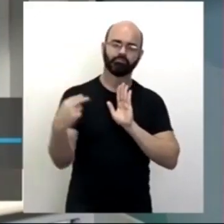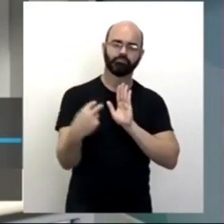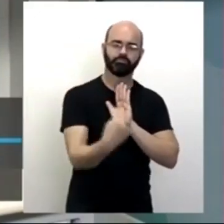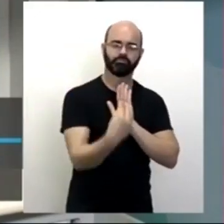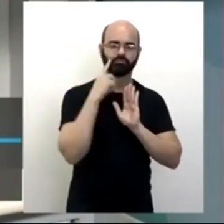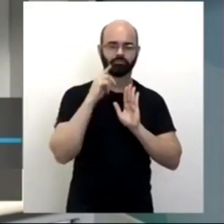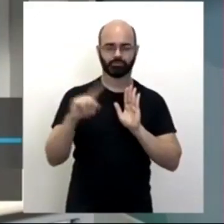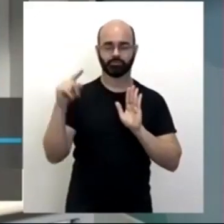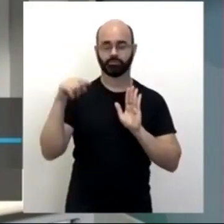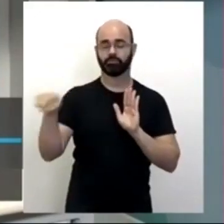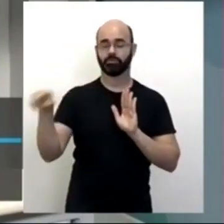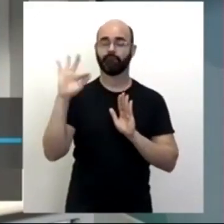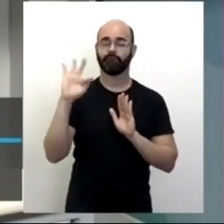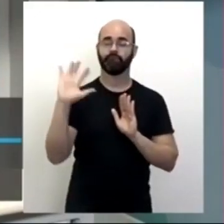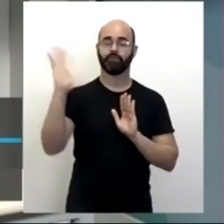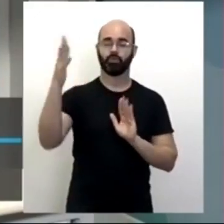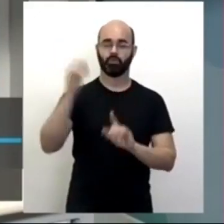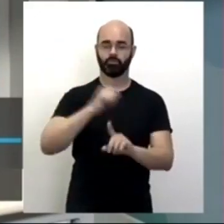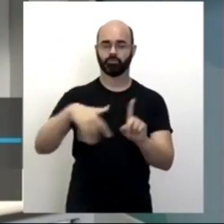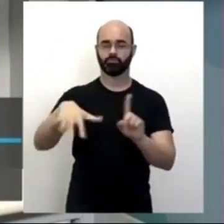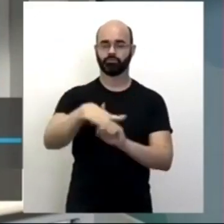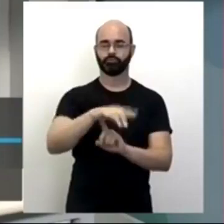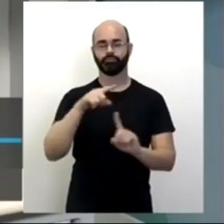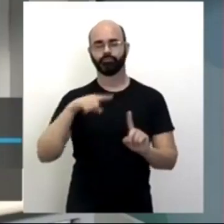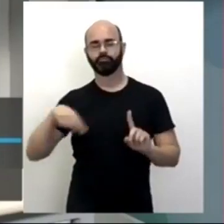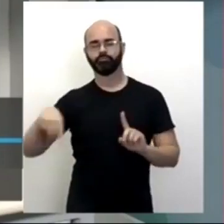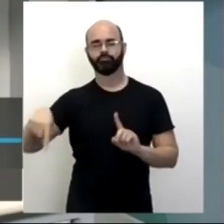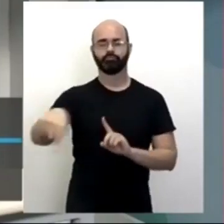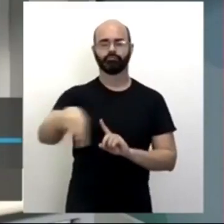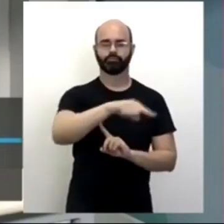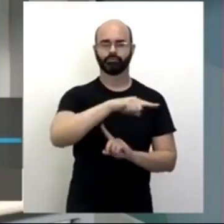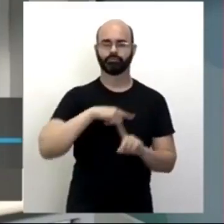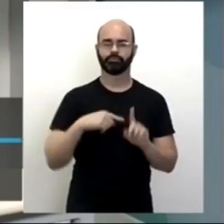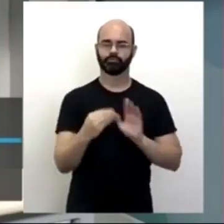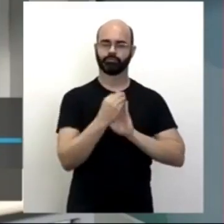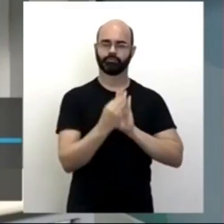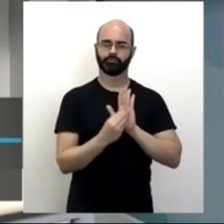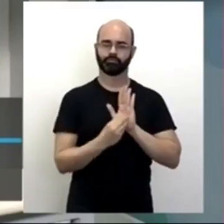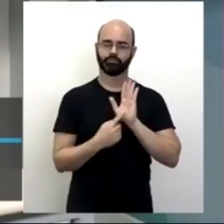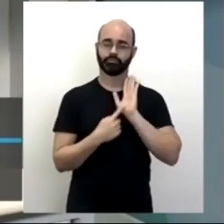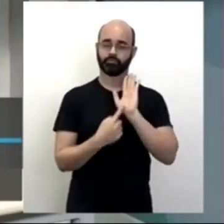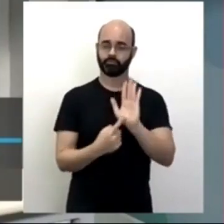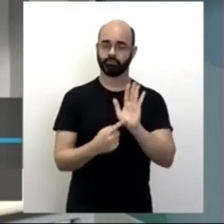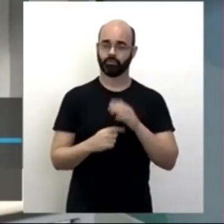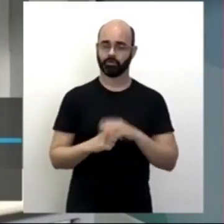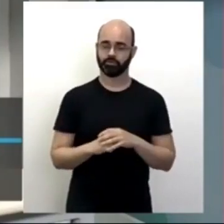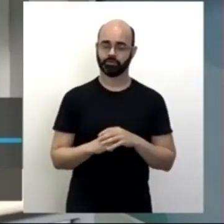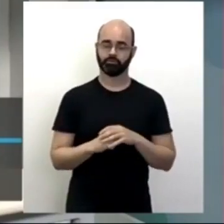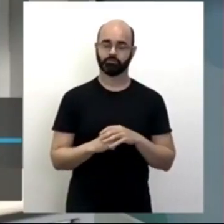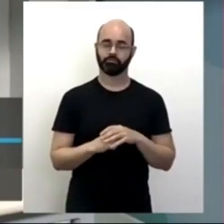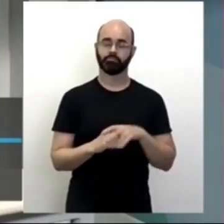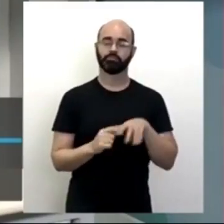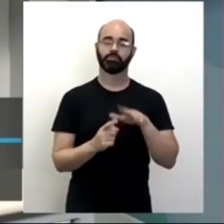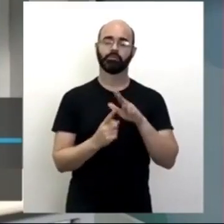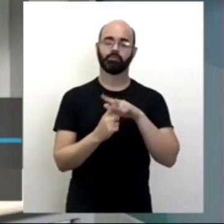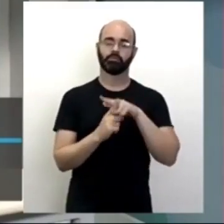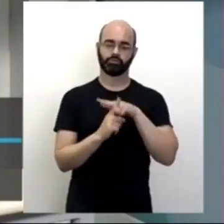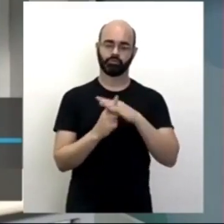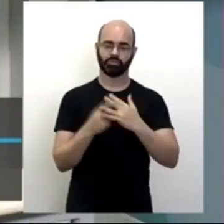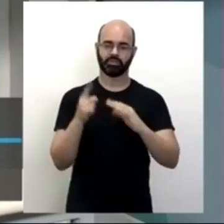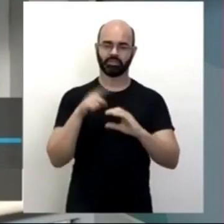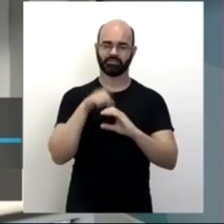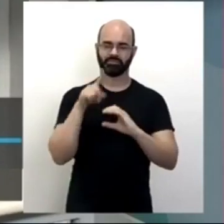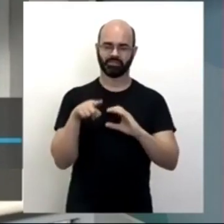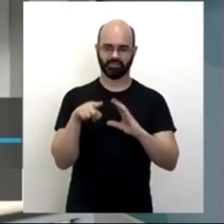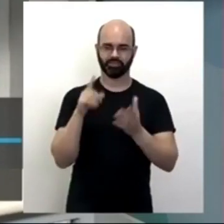fenômeno social. Né? Então, o socialismo científico, ele tem como princípio